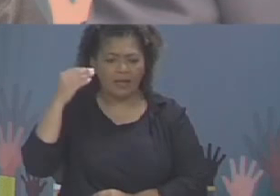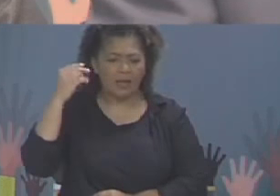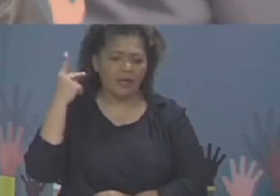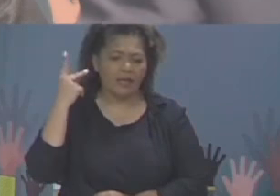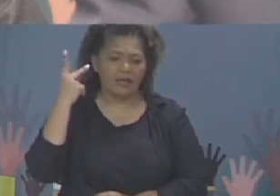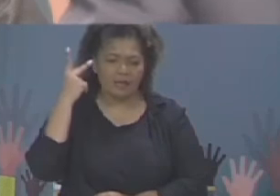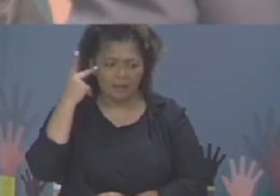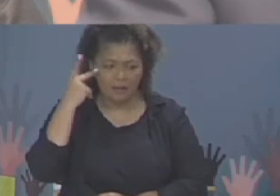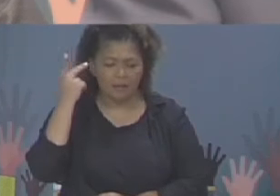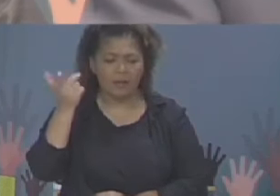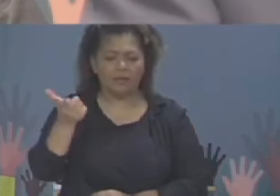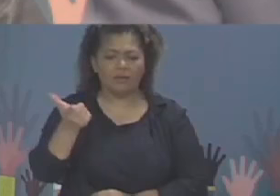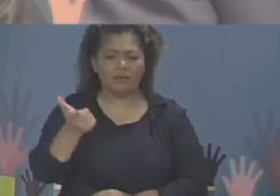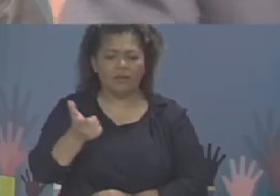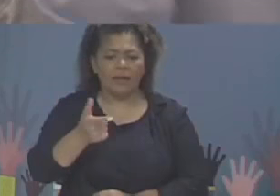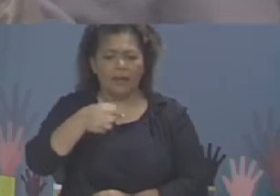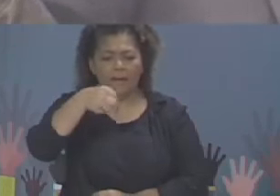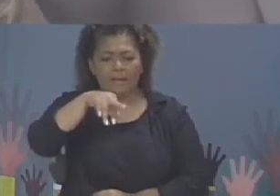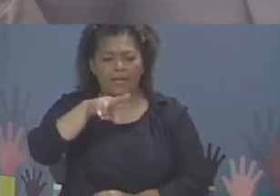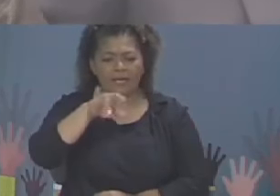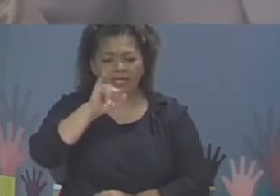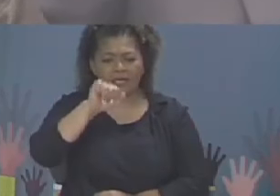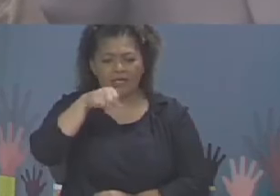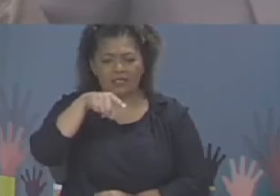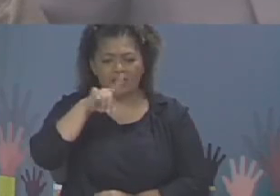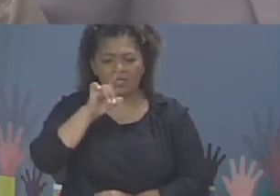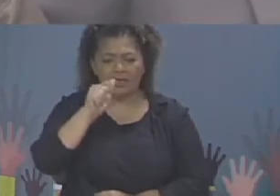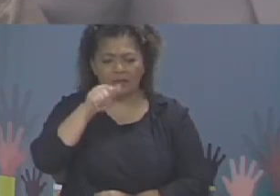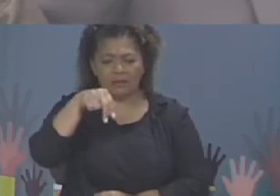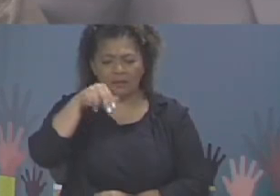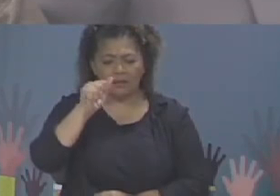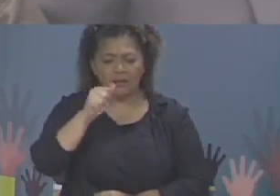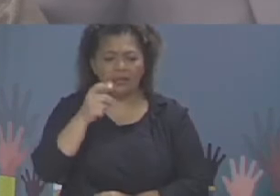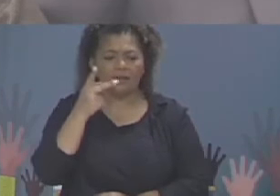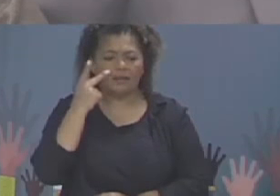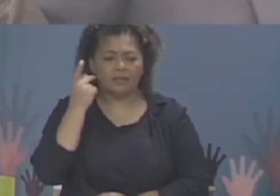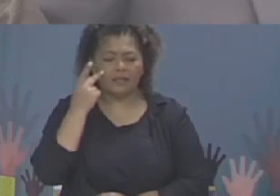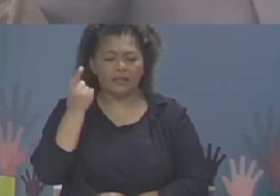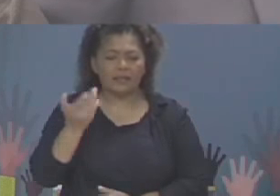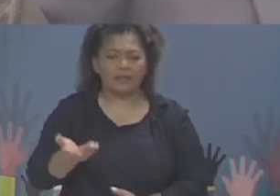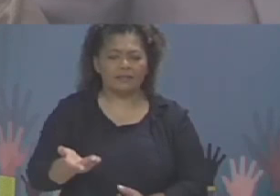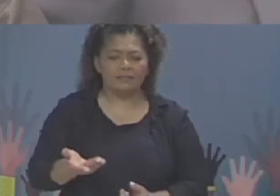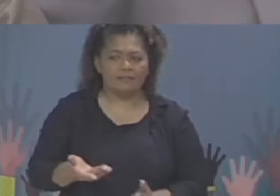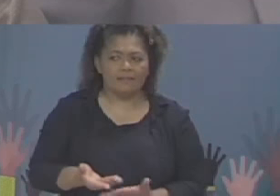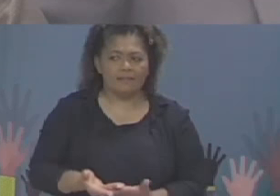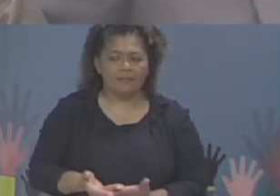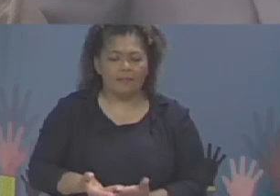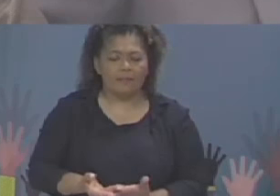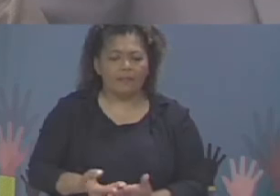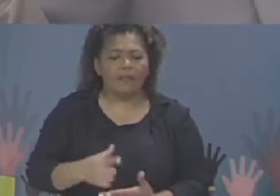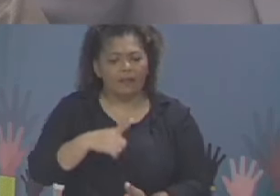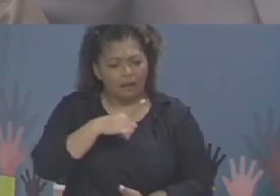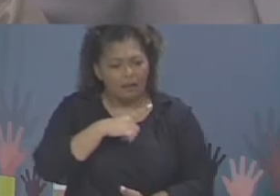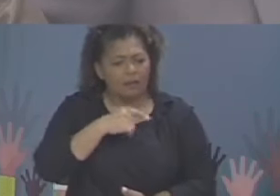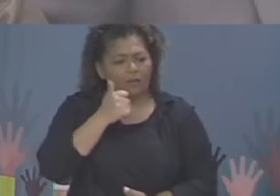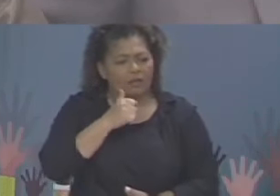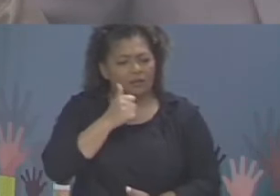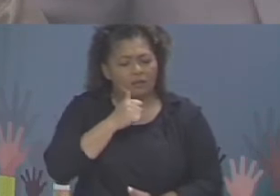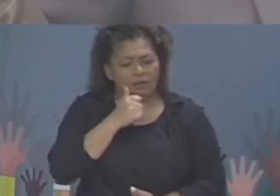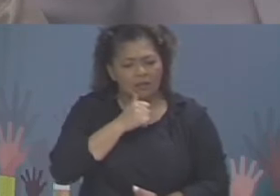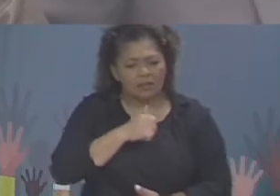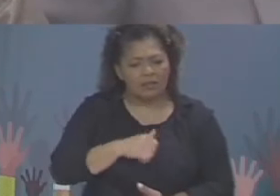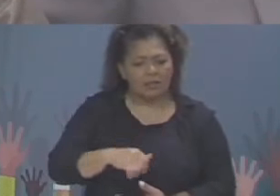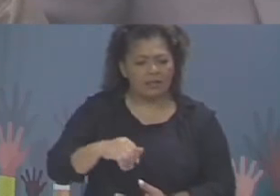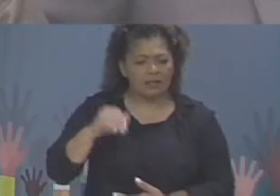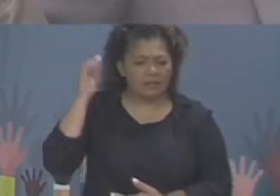a Meire Viana, de Ceará, a Evelyn Vasconcelos, que atualmente a Evelyn está no Mato Grosso do Sul, Adriano